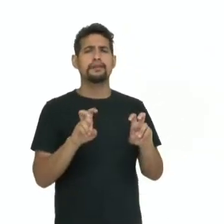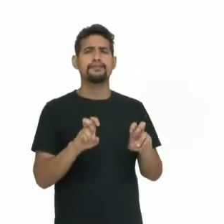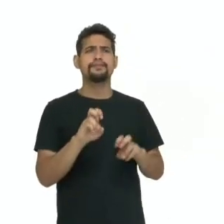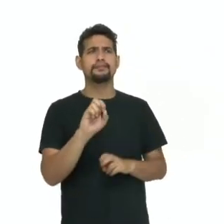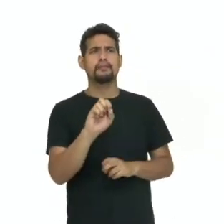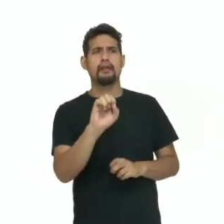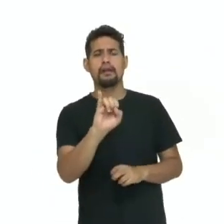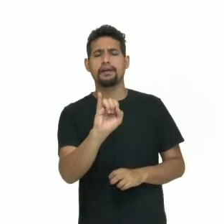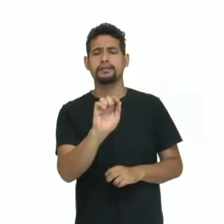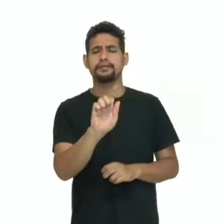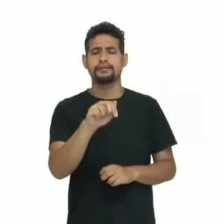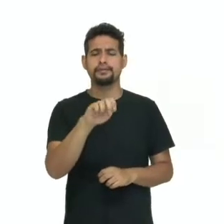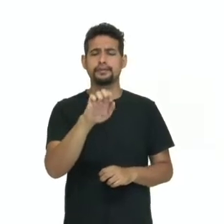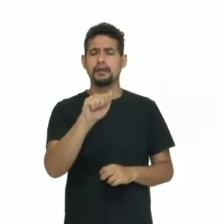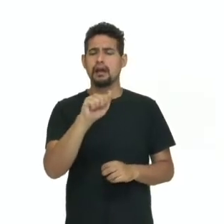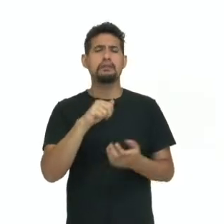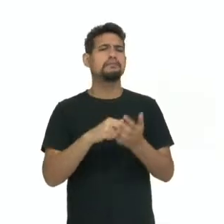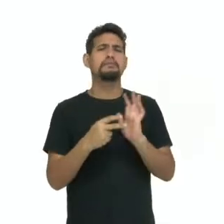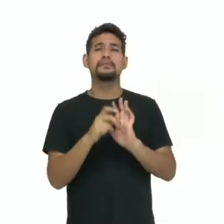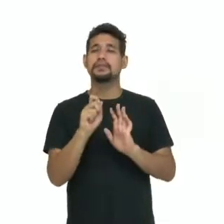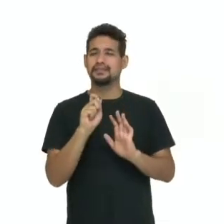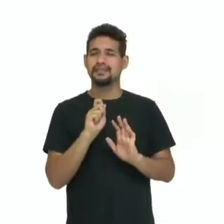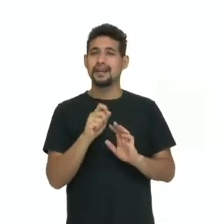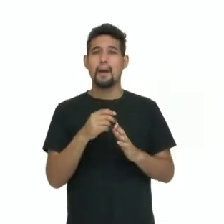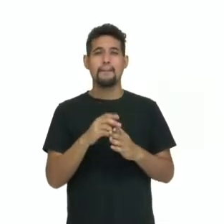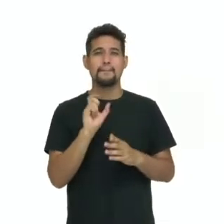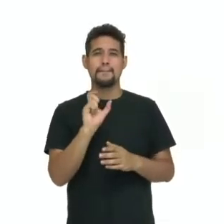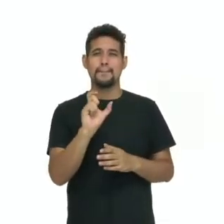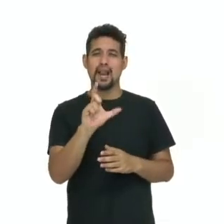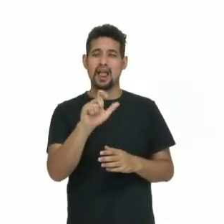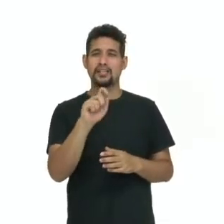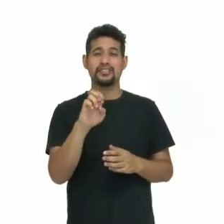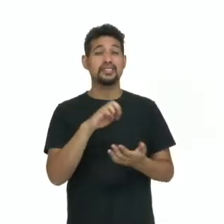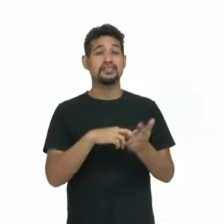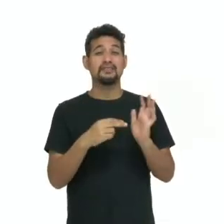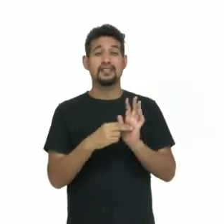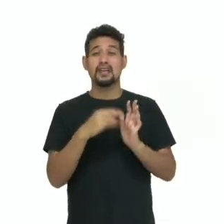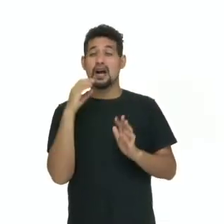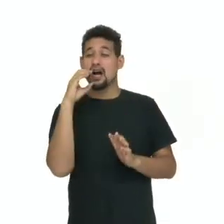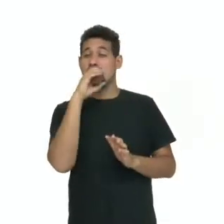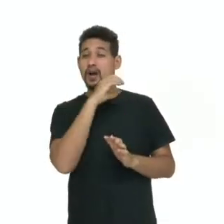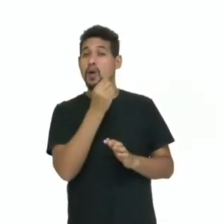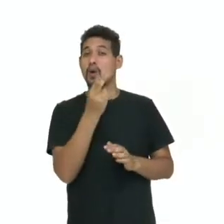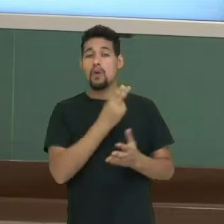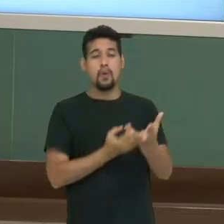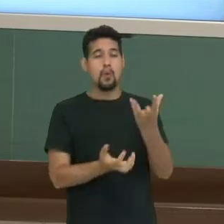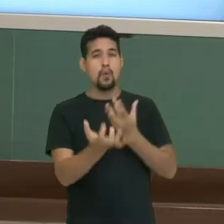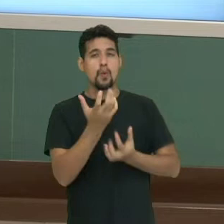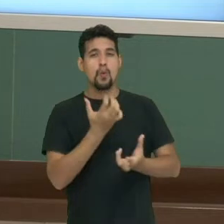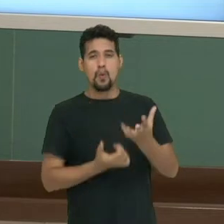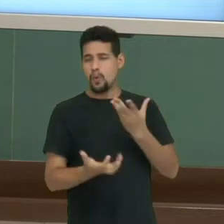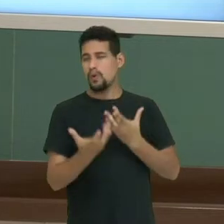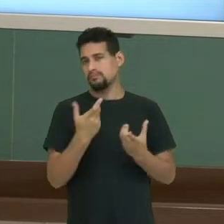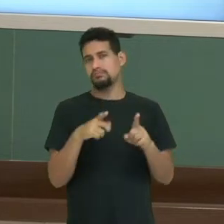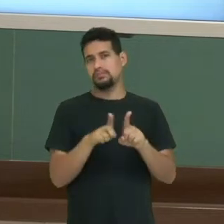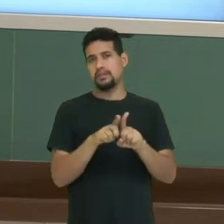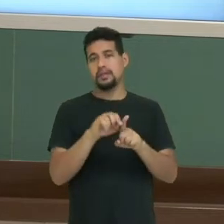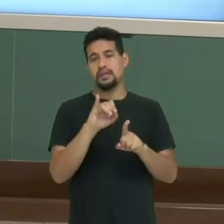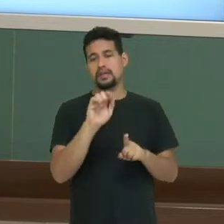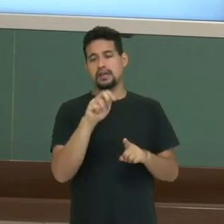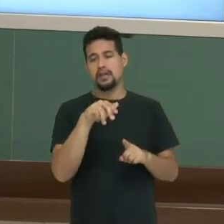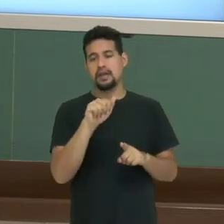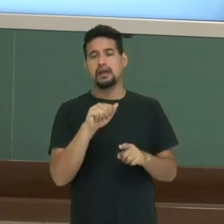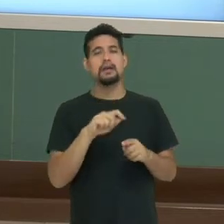ou ígnea deriva do latim igneus, que significa ardente ou inflamado. Então, na eletrólise ígnea, eu preciso que o